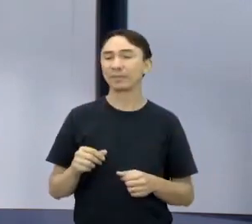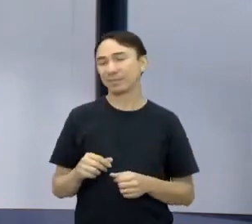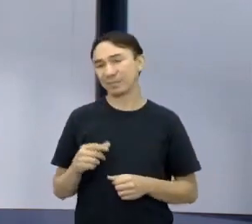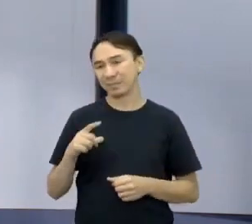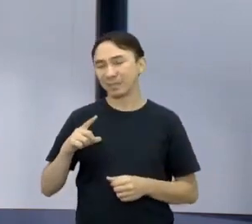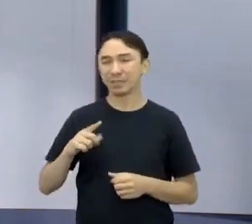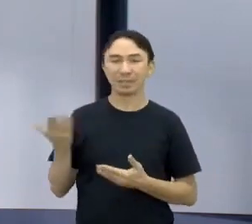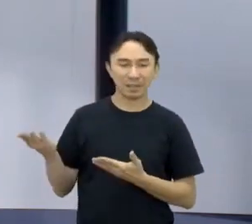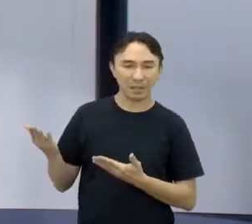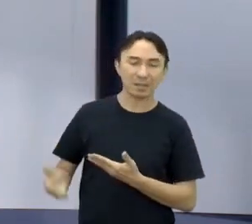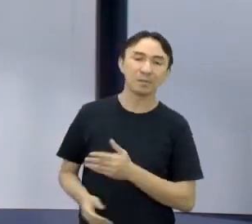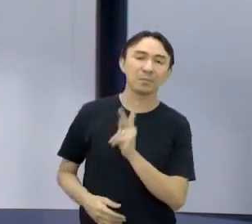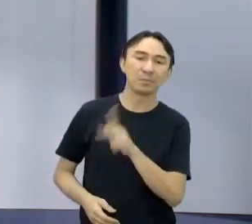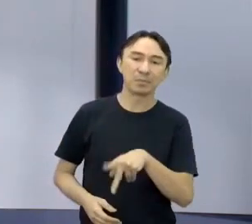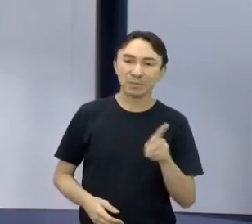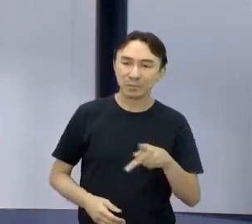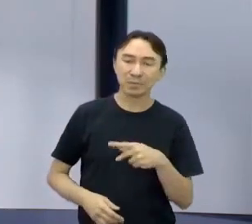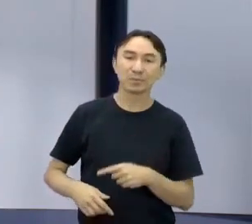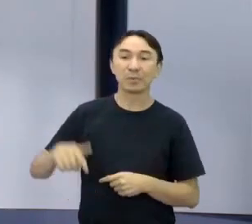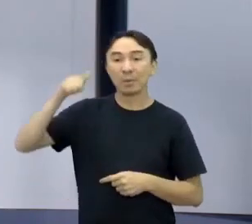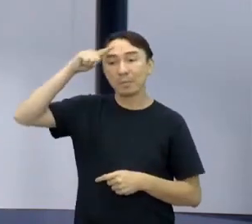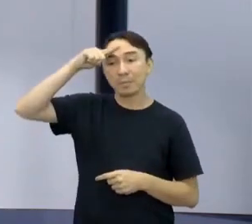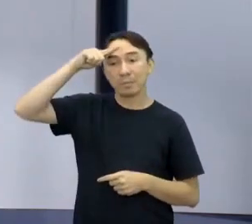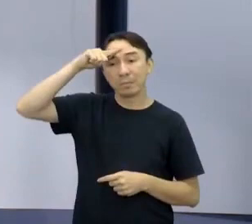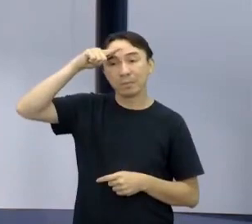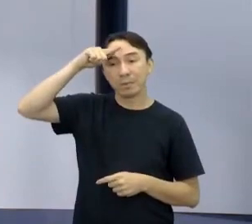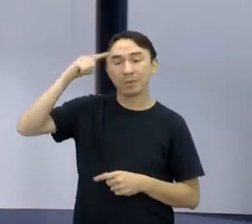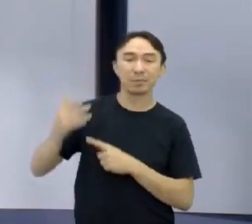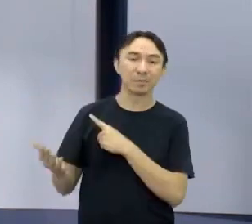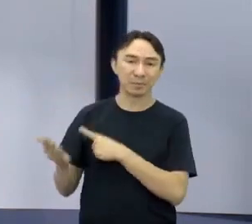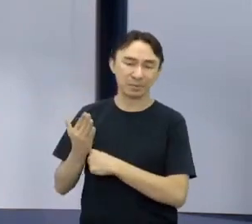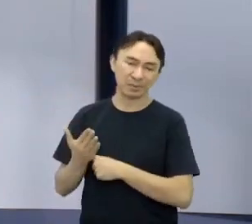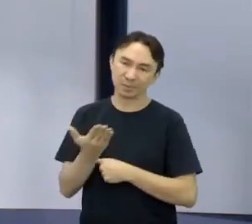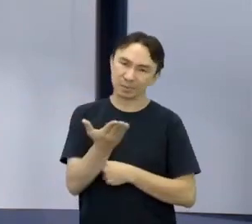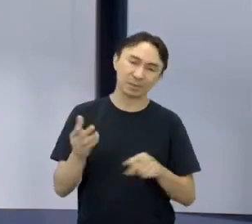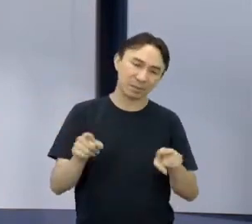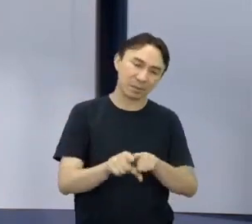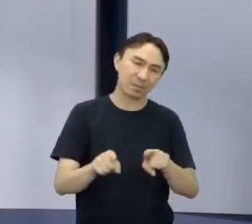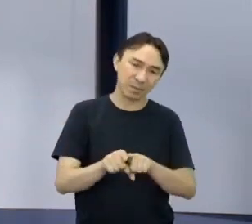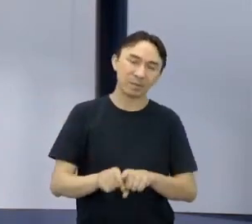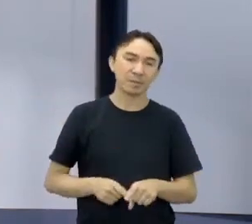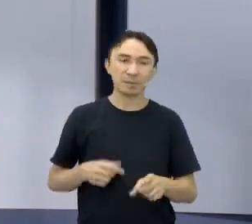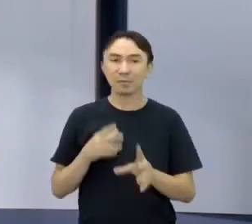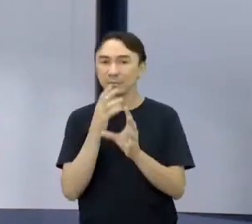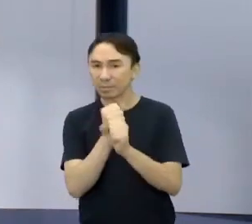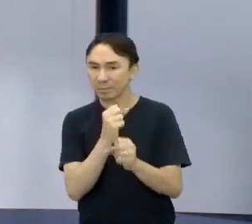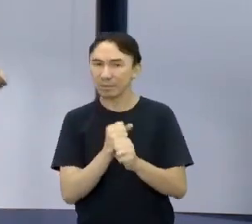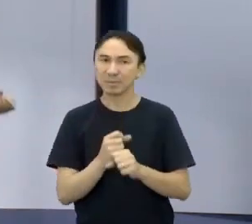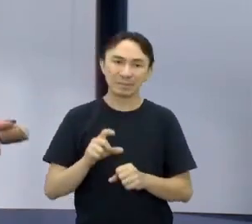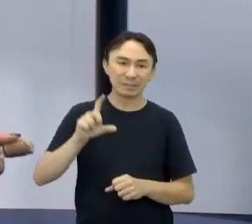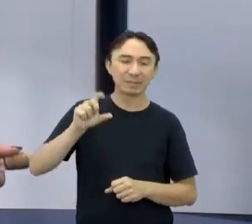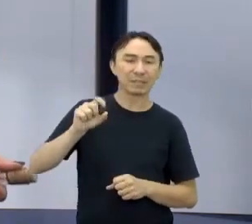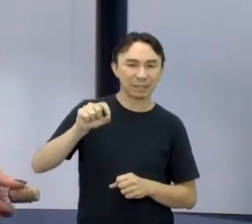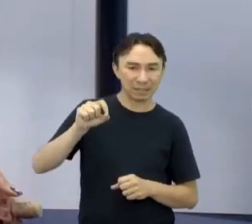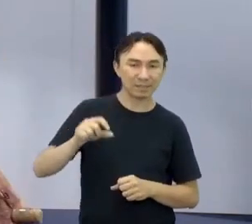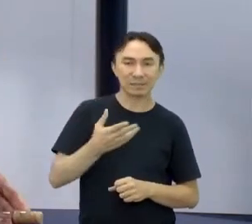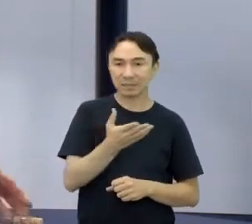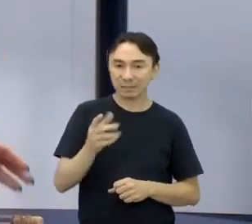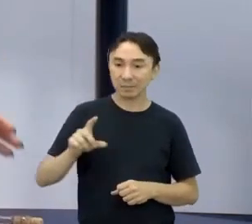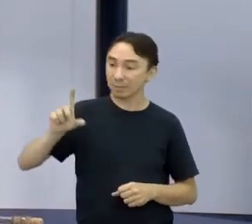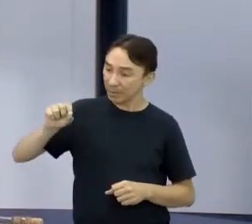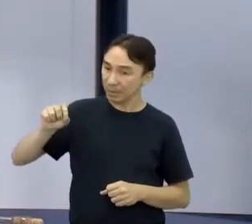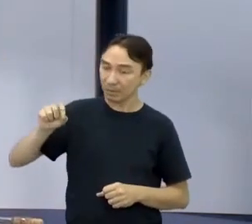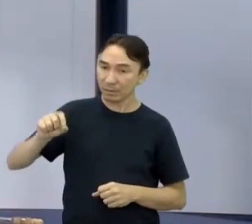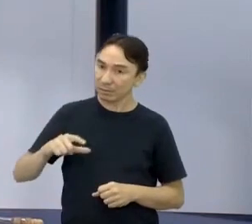do professor Mauro e vocês teriam que ter feito umas 10 medições. Quanto mais medição a gente faz, mais fiel